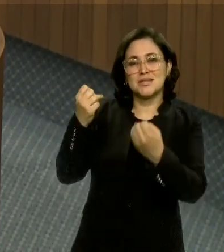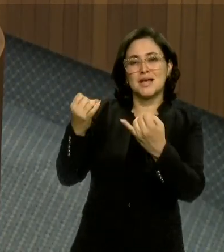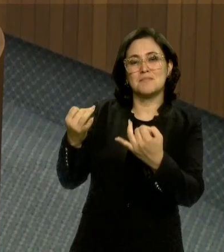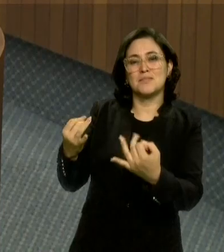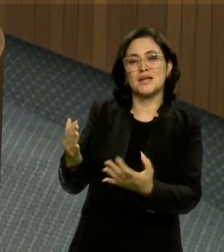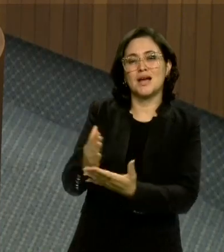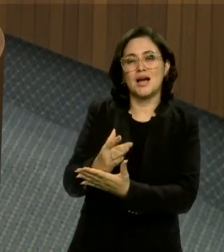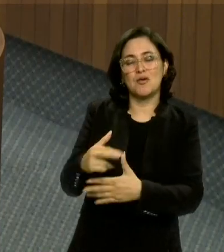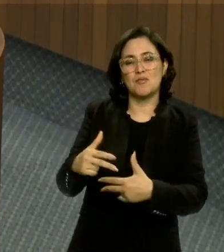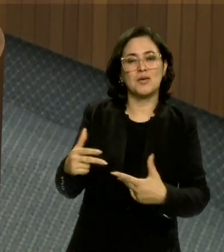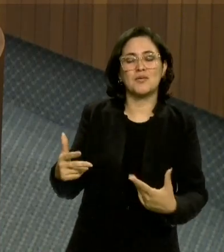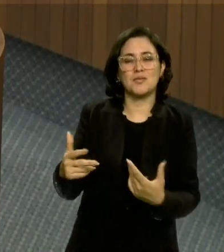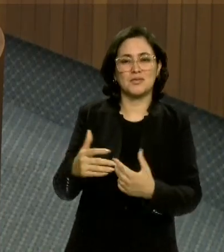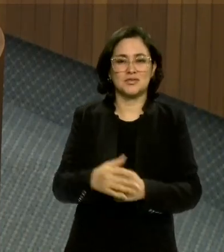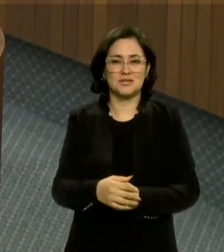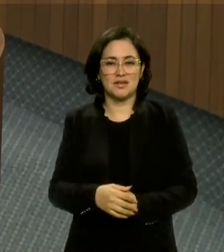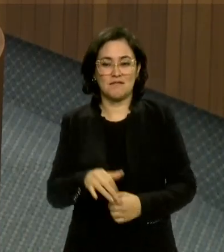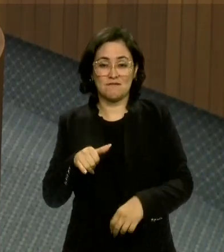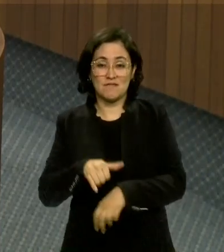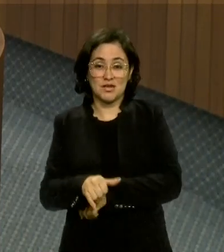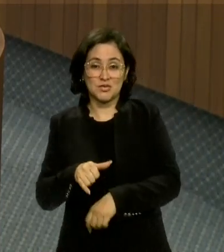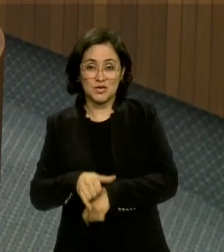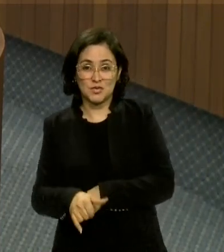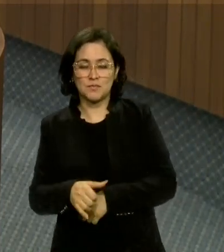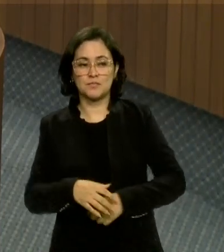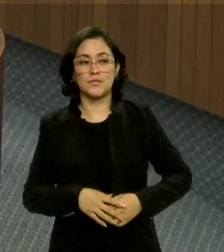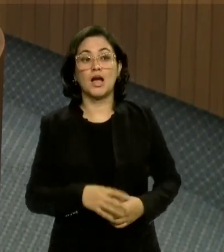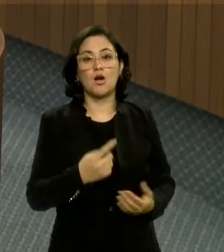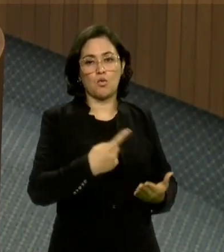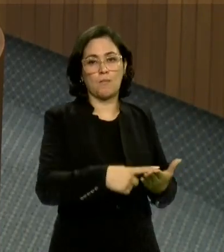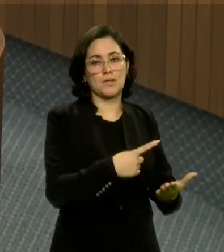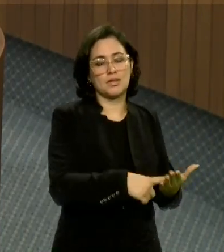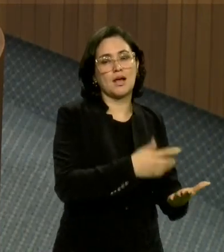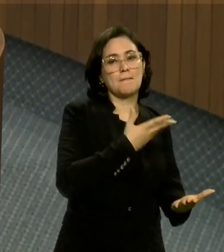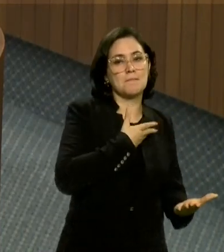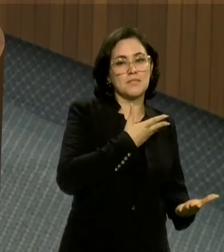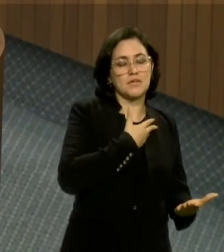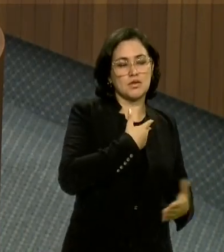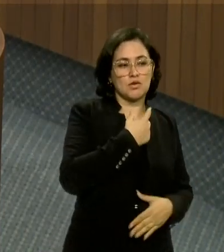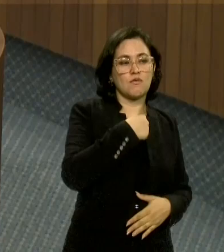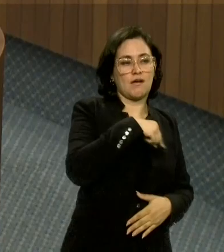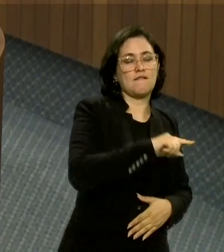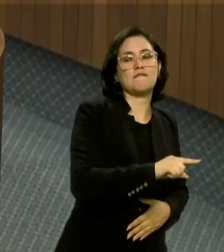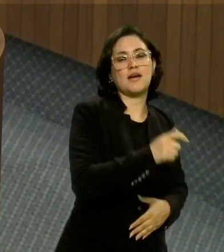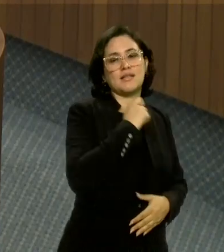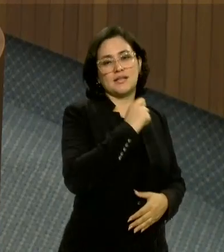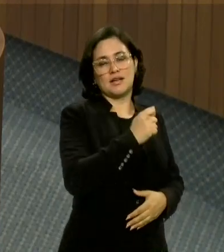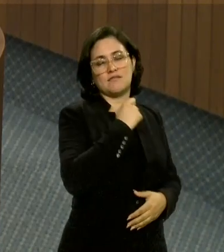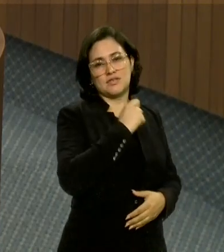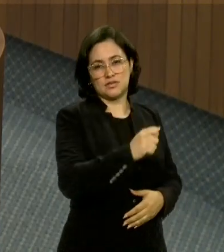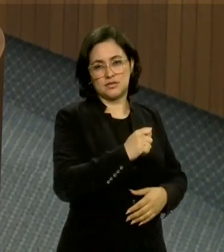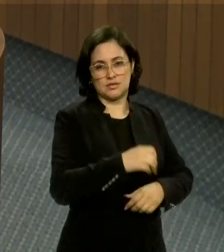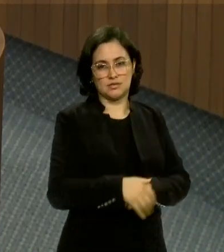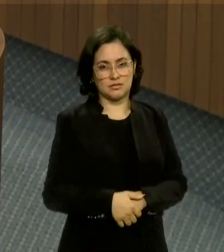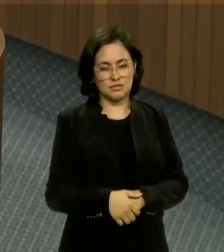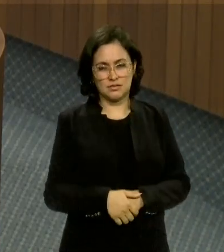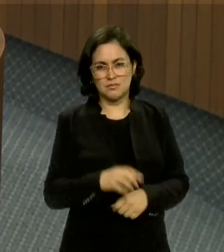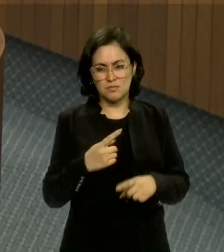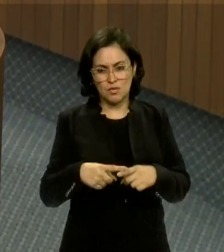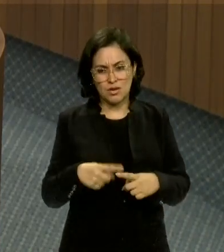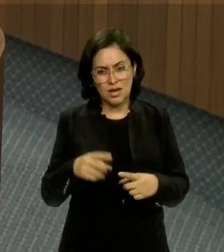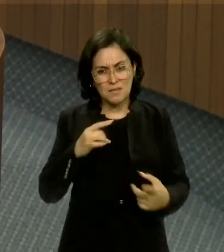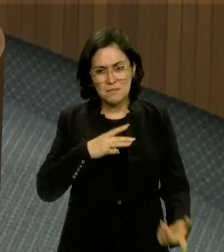medo? Se um homem é tão bom assim, por que é que não vem debater? O boneco de cera, eu até